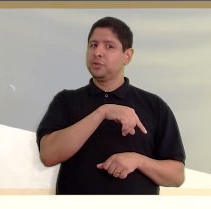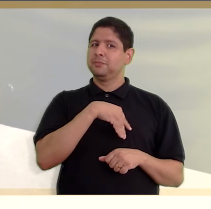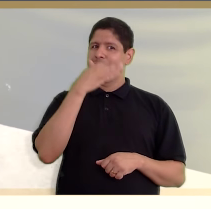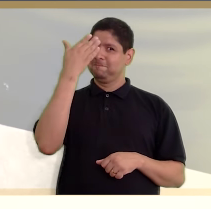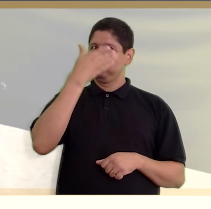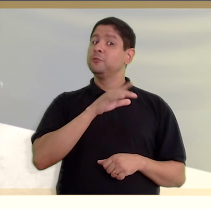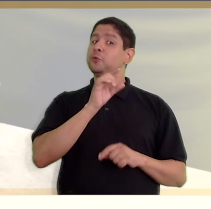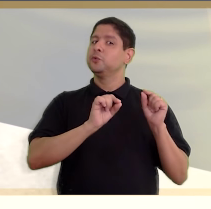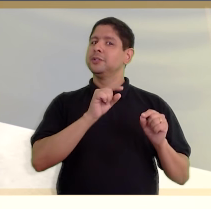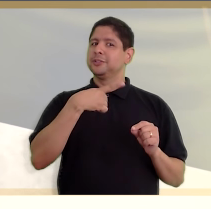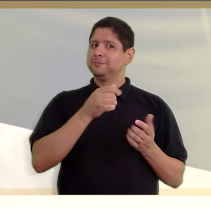que o samba não acabou.